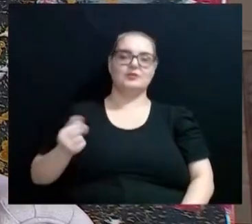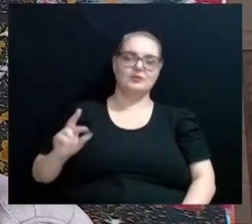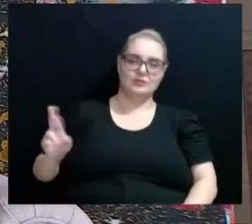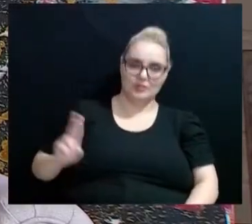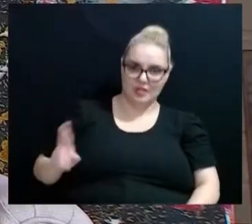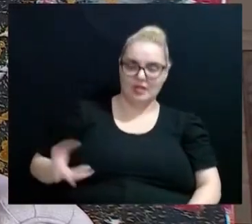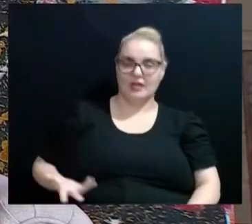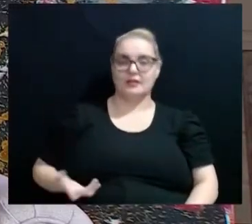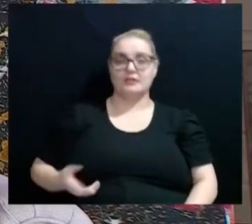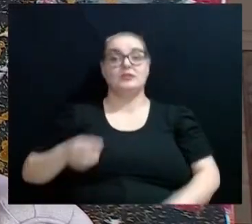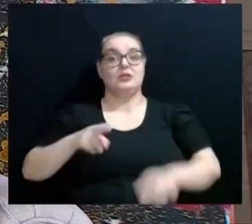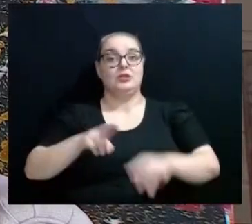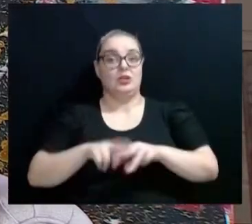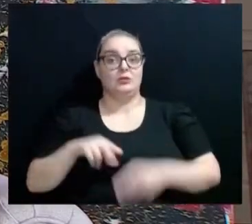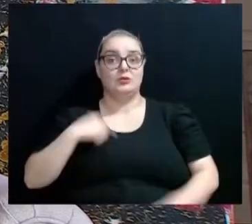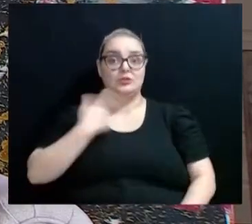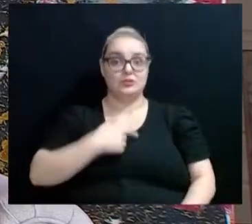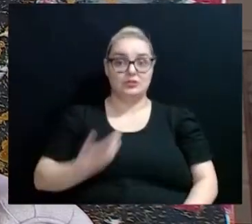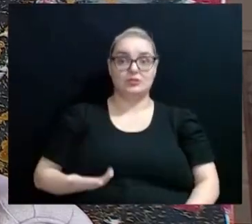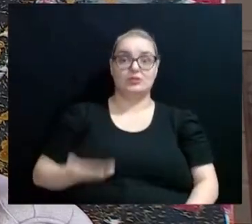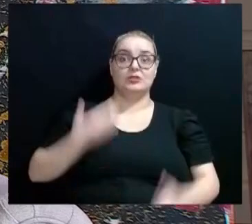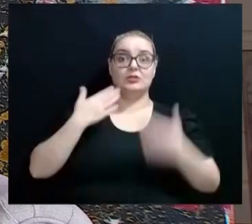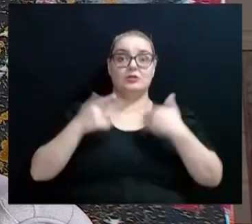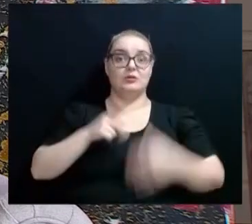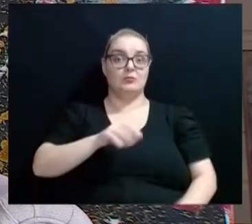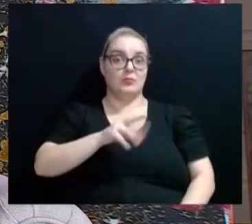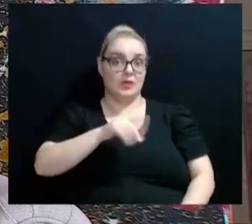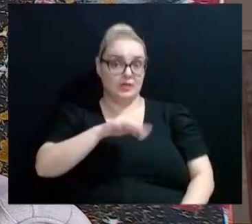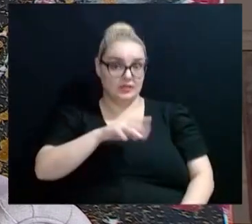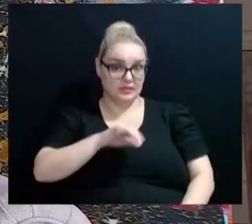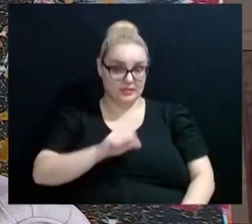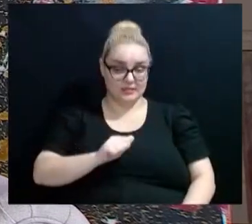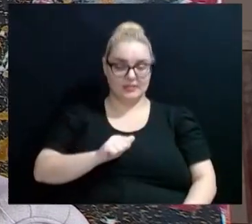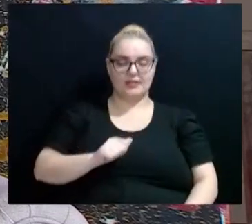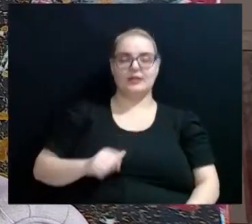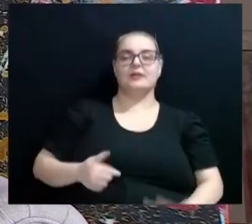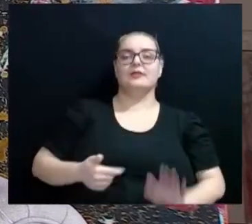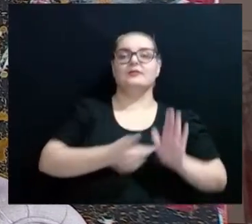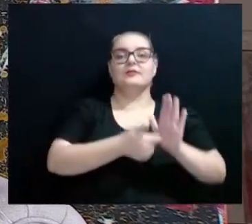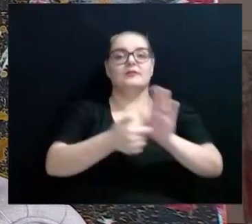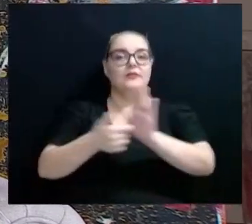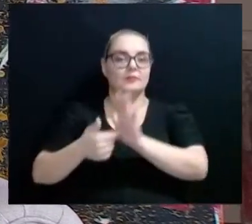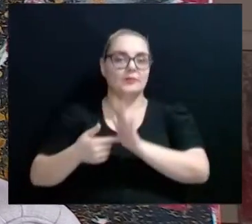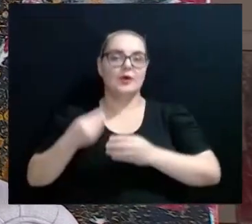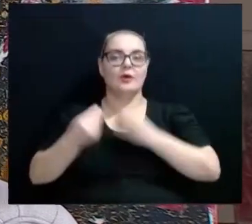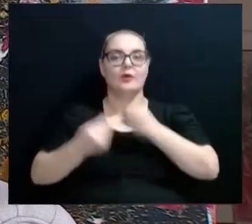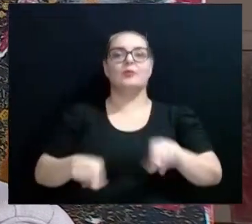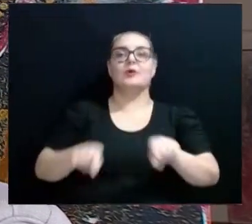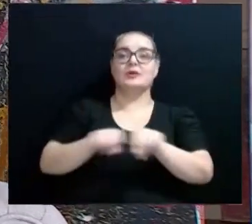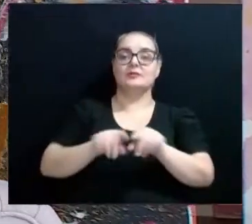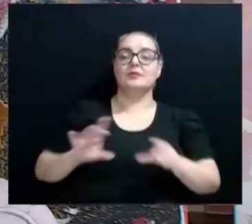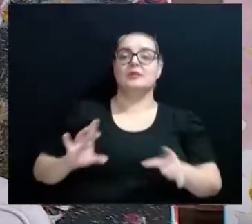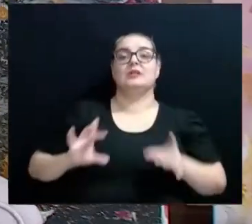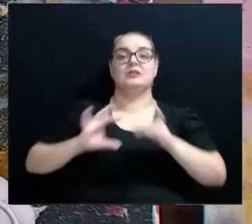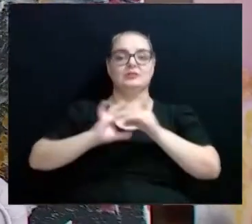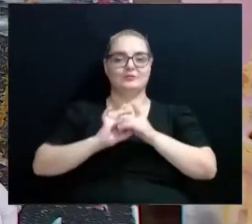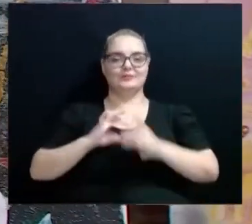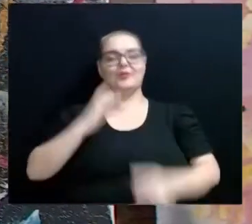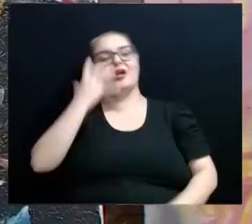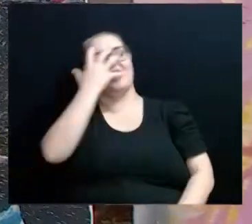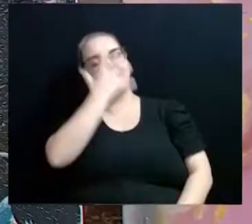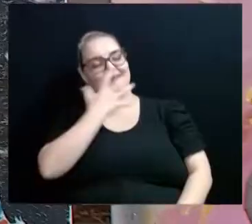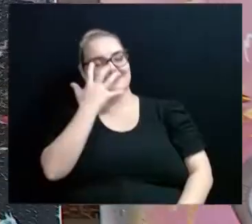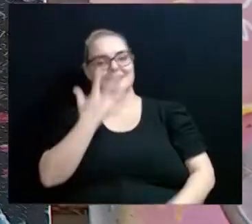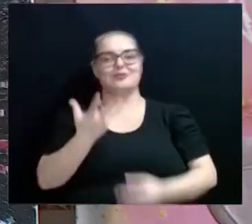bilhões de reais. E é por isso que a gente conversa agora com a Patrícia Fer, que vai mostrar como ela também